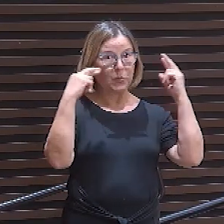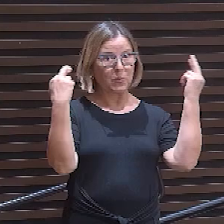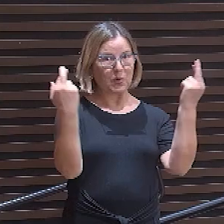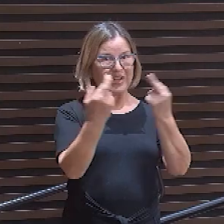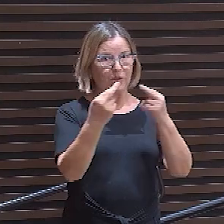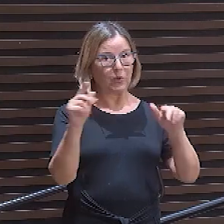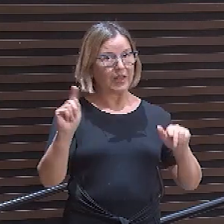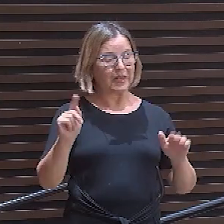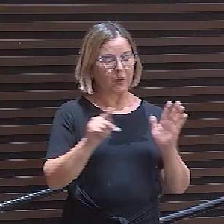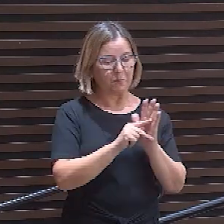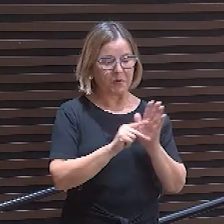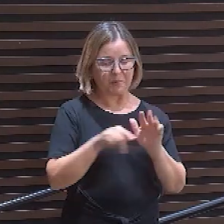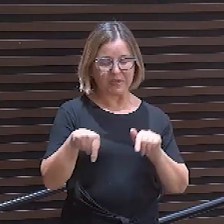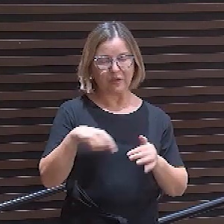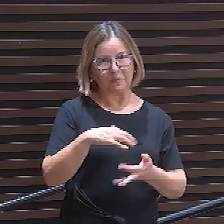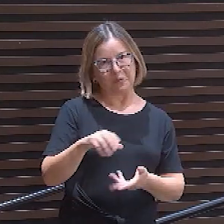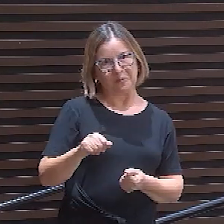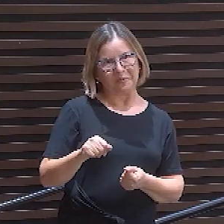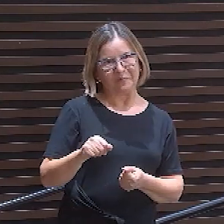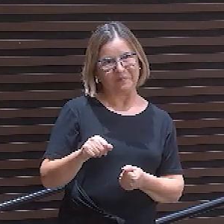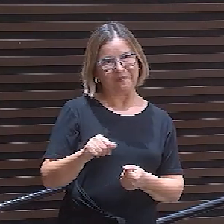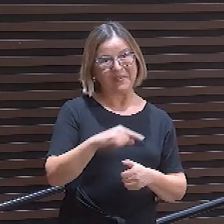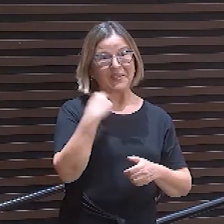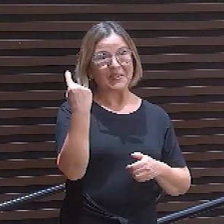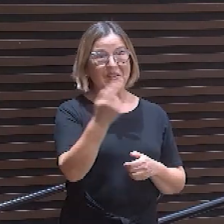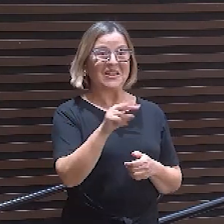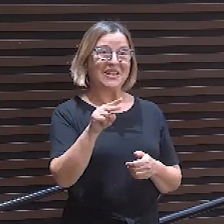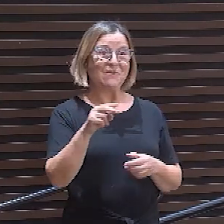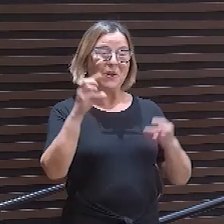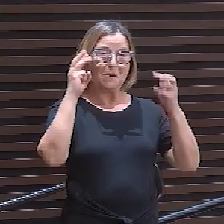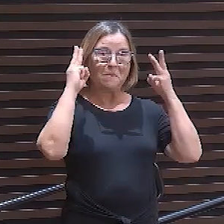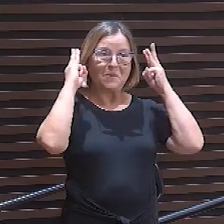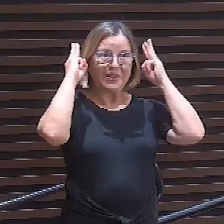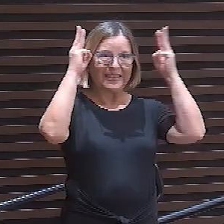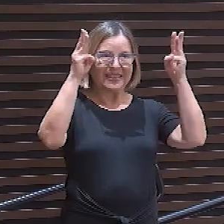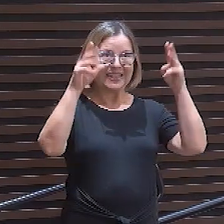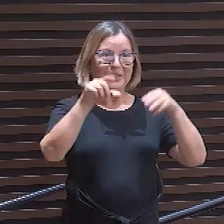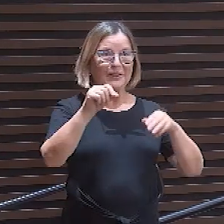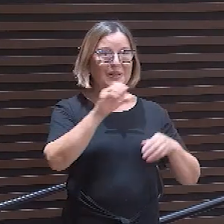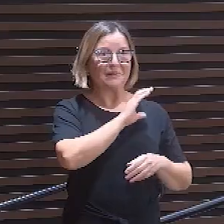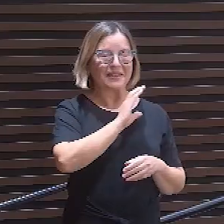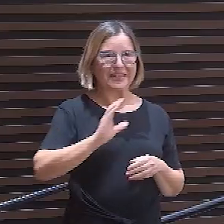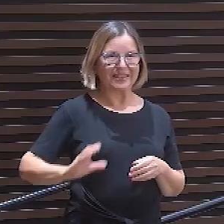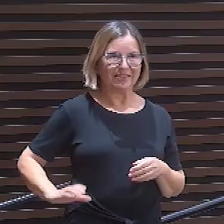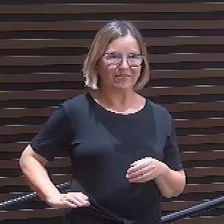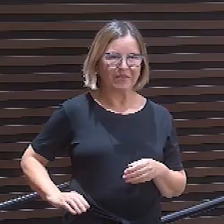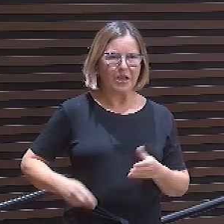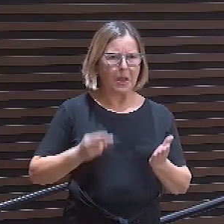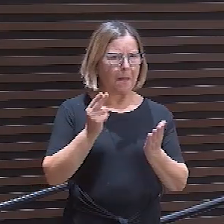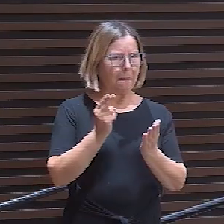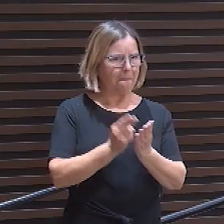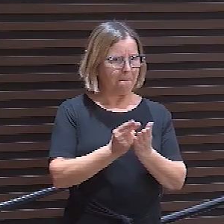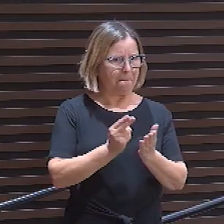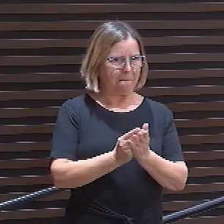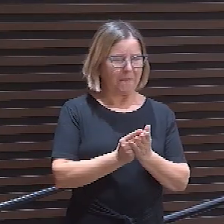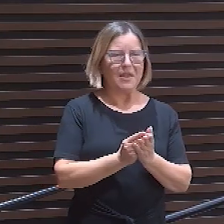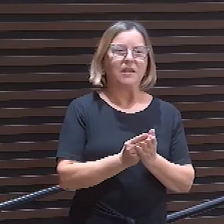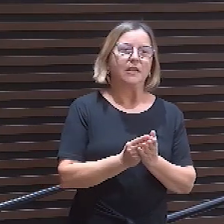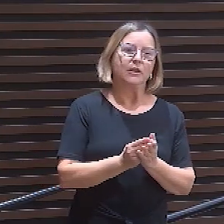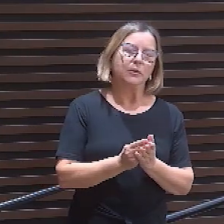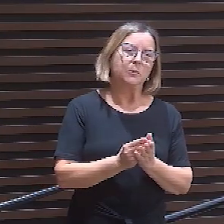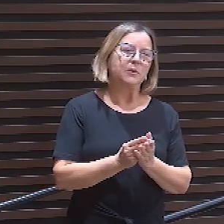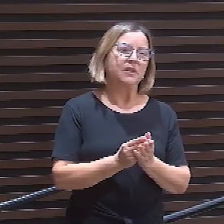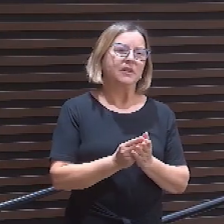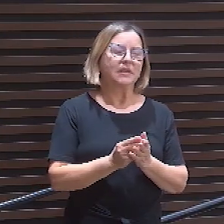Nós, como Moisés, escolhemos Cristo, mesmo que isso implique em rejeição e sofrimento.